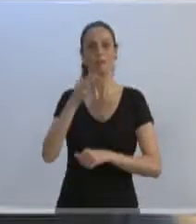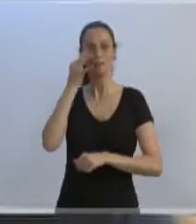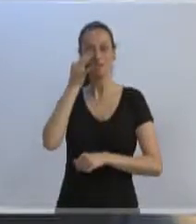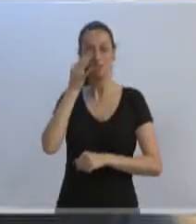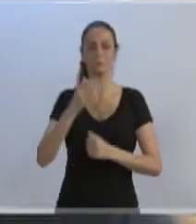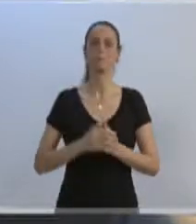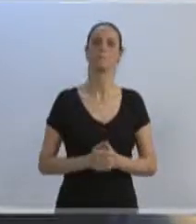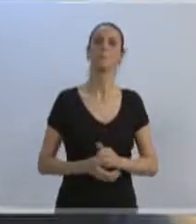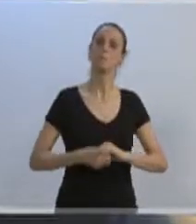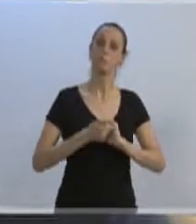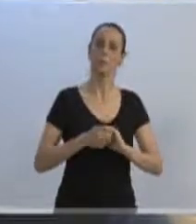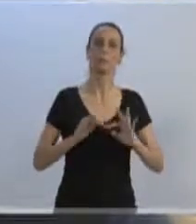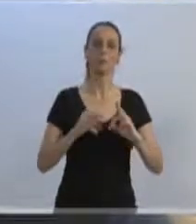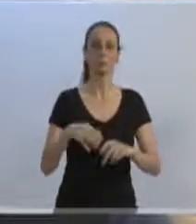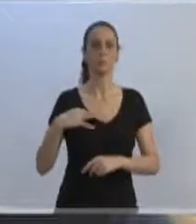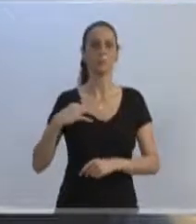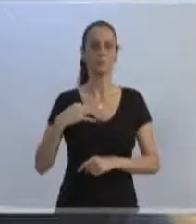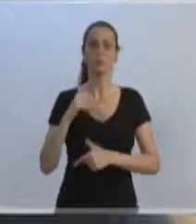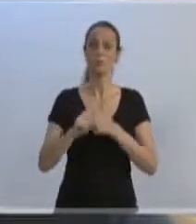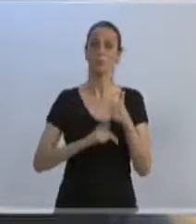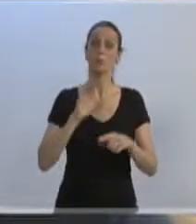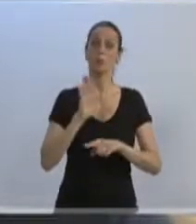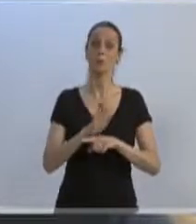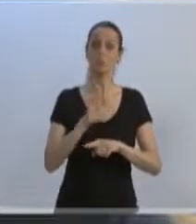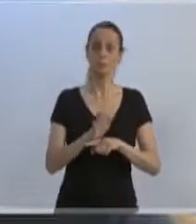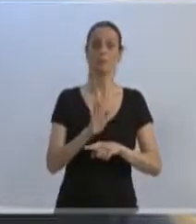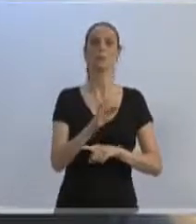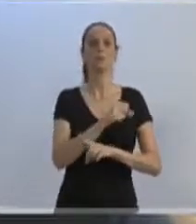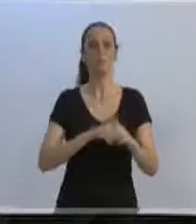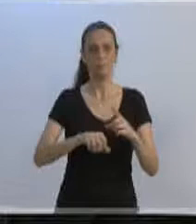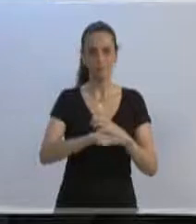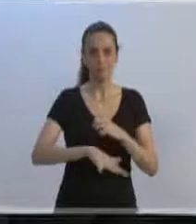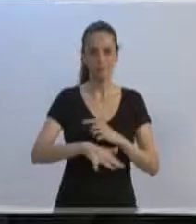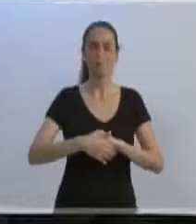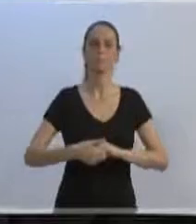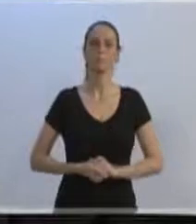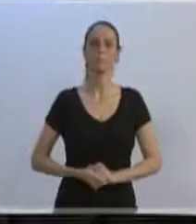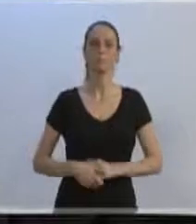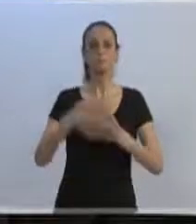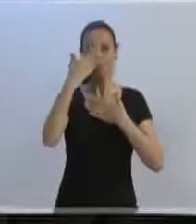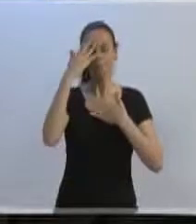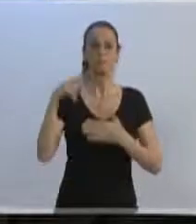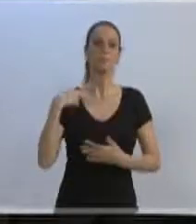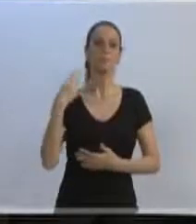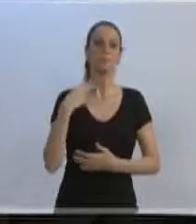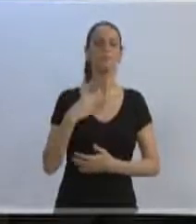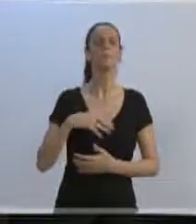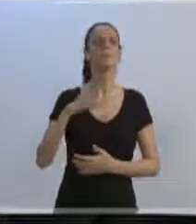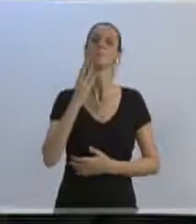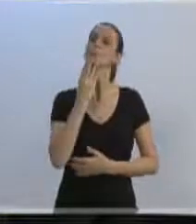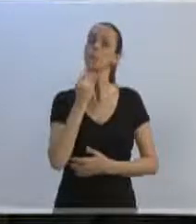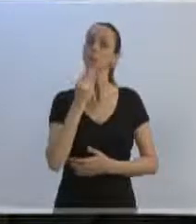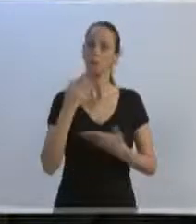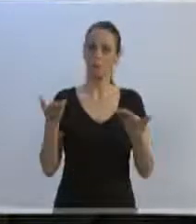principal smo trabalho social que realiza obrigado vereador bruno cunha vamos agora ordem dos